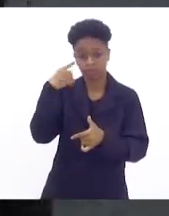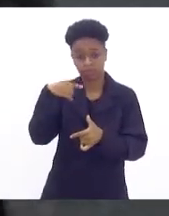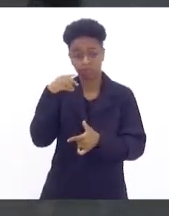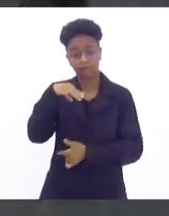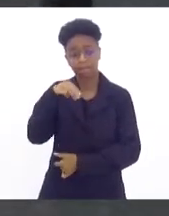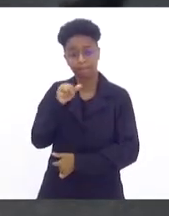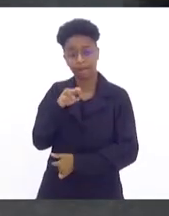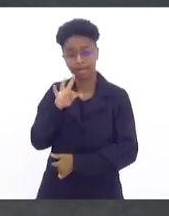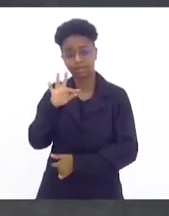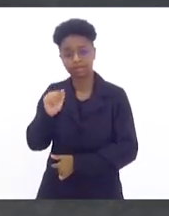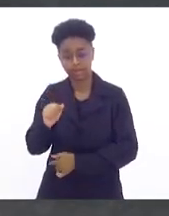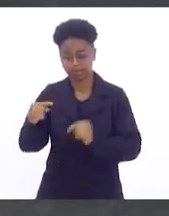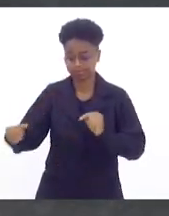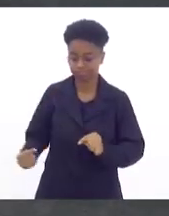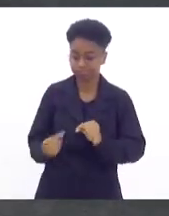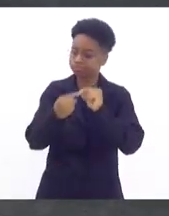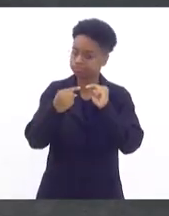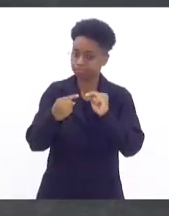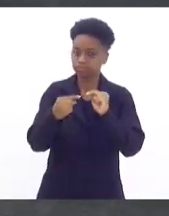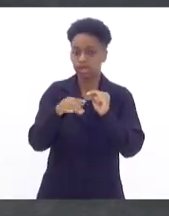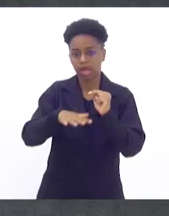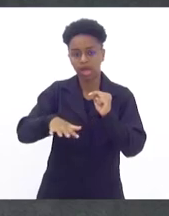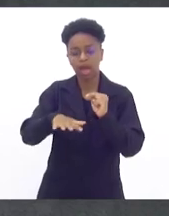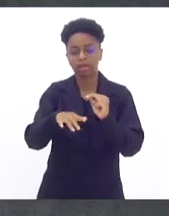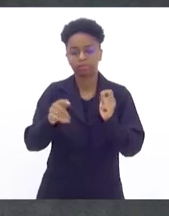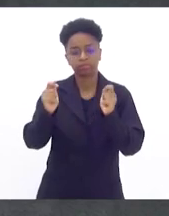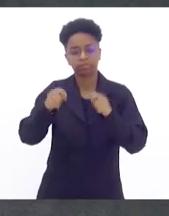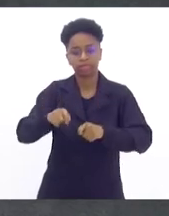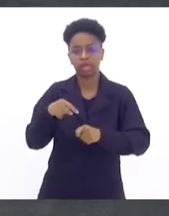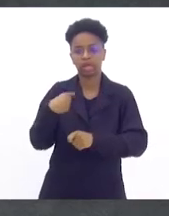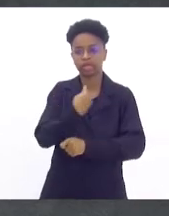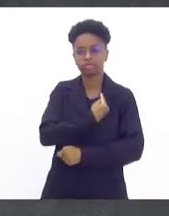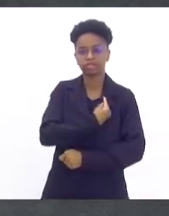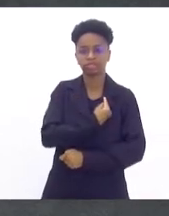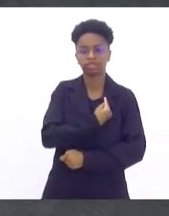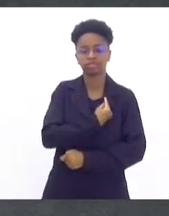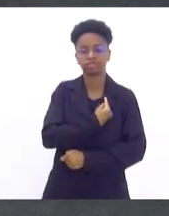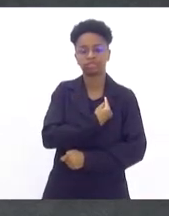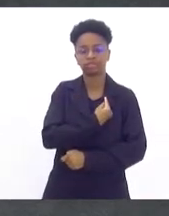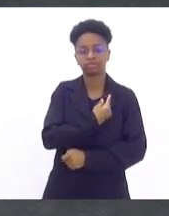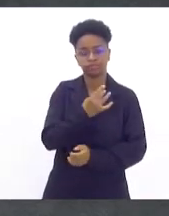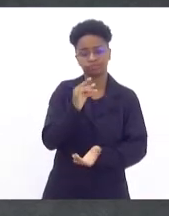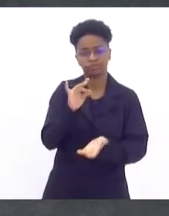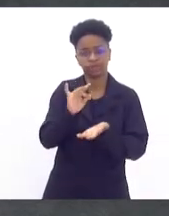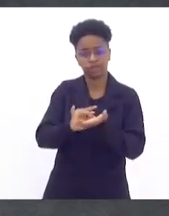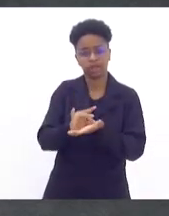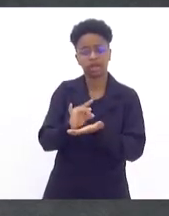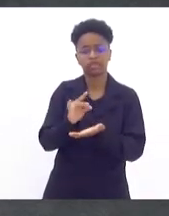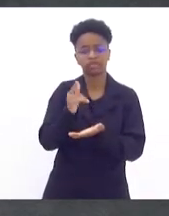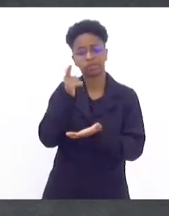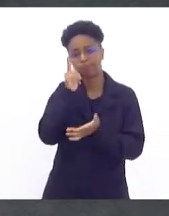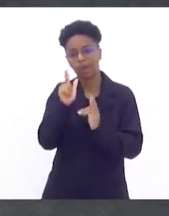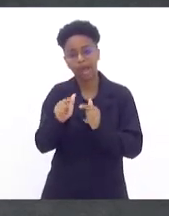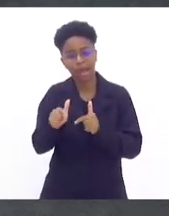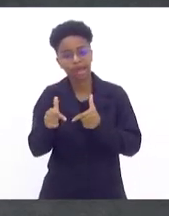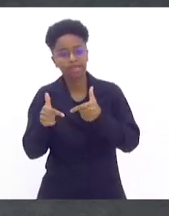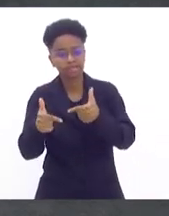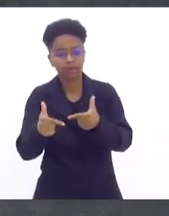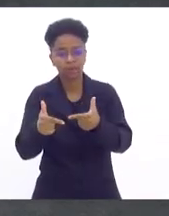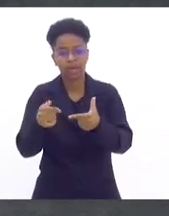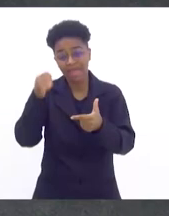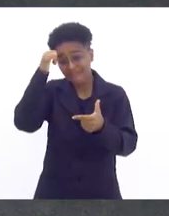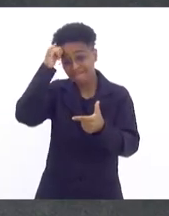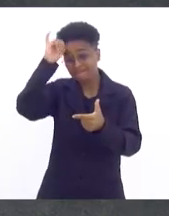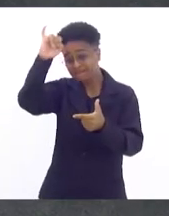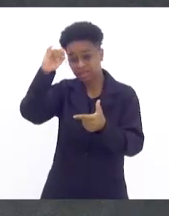Rocha nesse sentido para que a gente possa ter evidentemente ações que coíbam